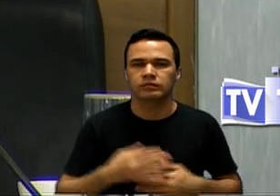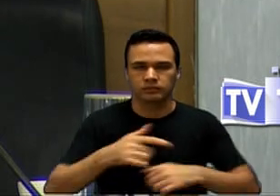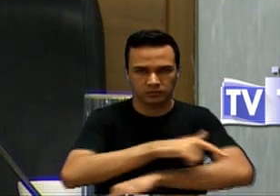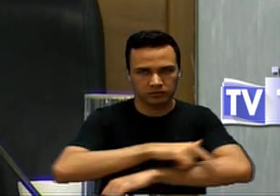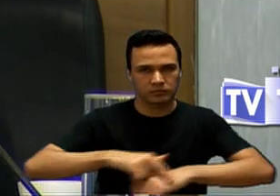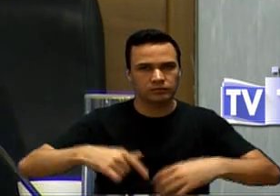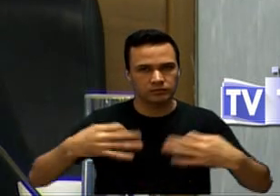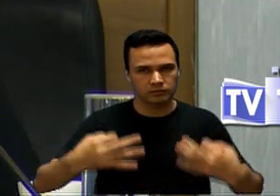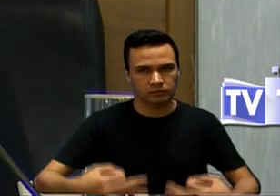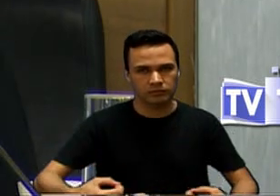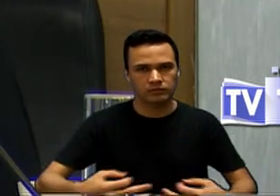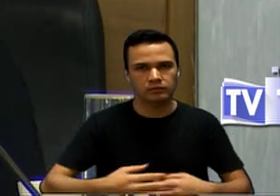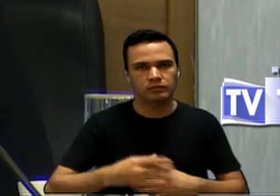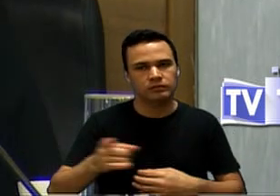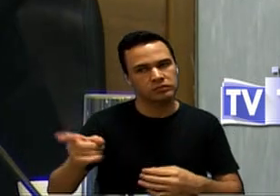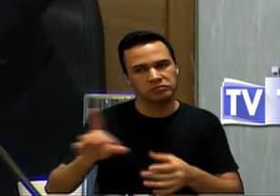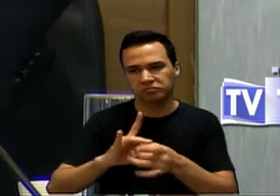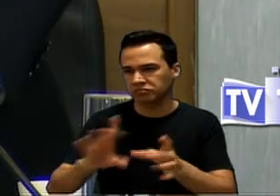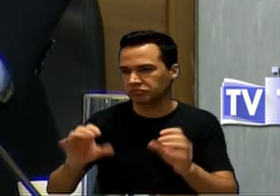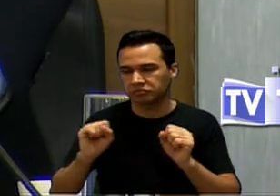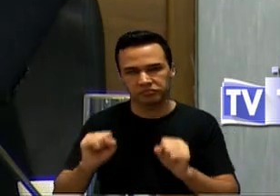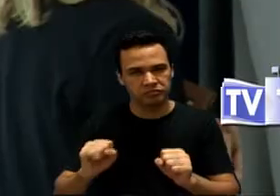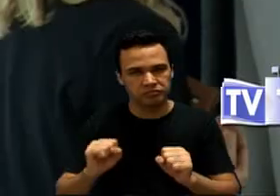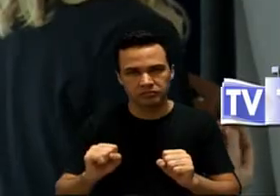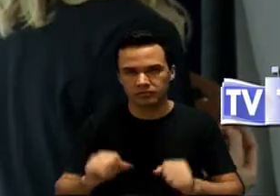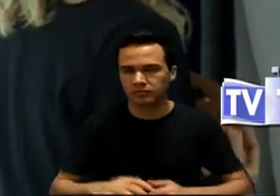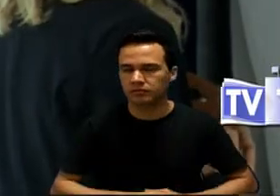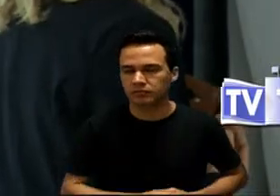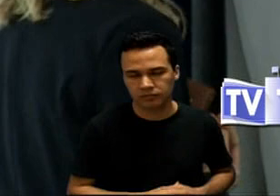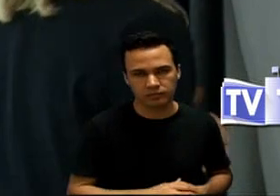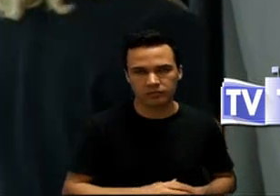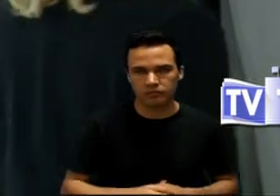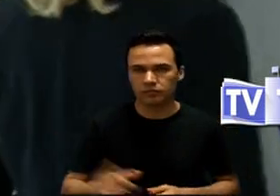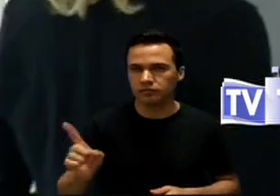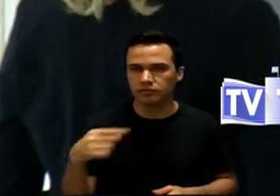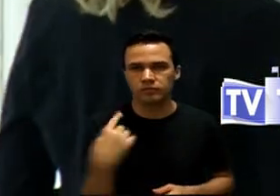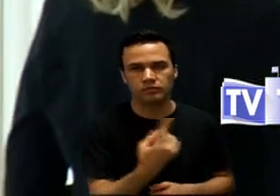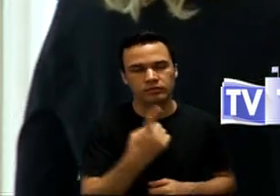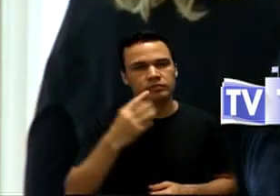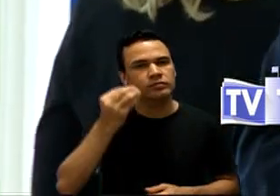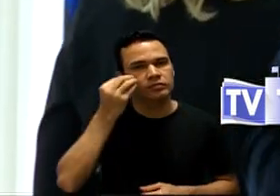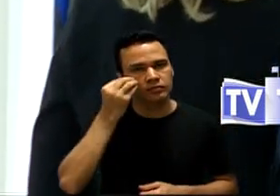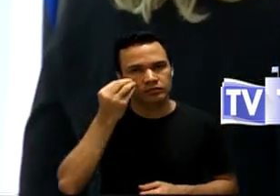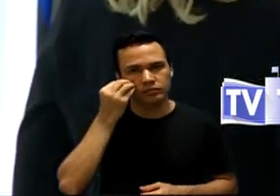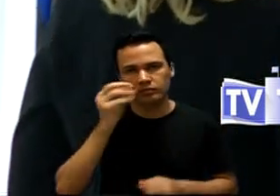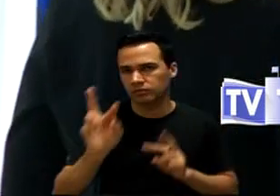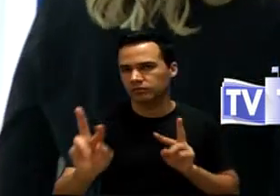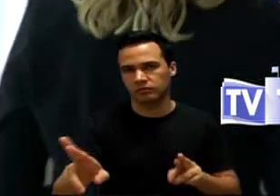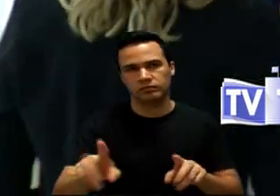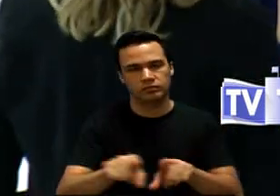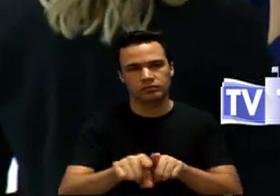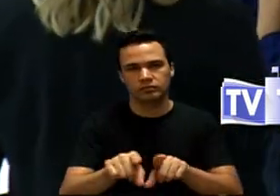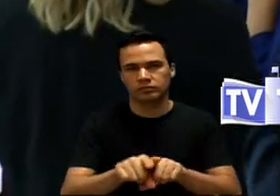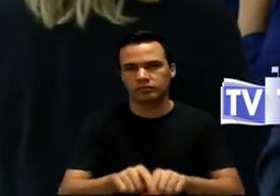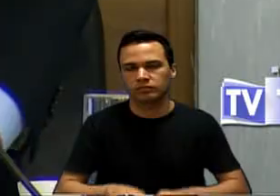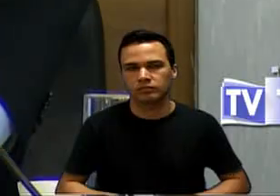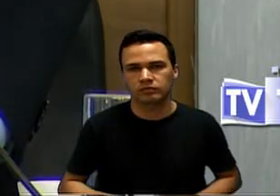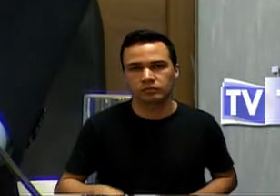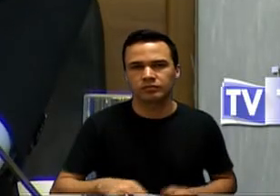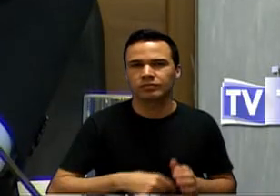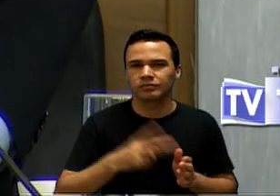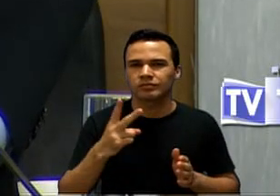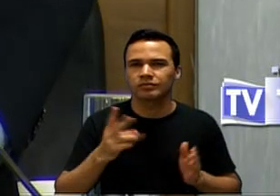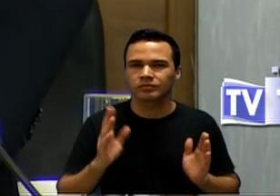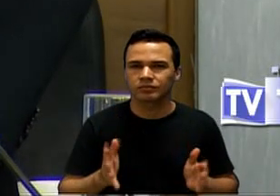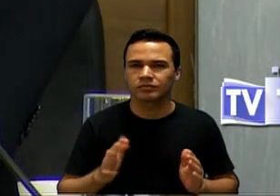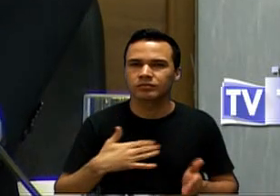formal, o senhor está dispensado, o senhor fique à vontade. Nós também tentamos fazer, por pelo menos duas